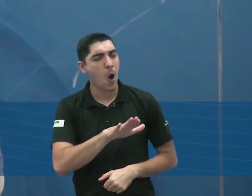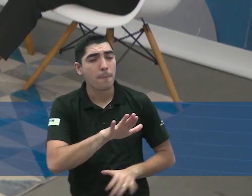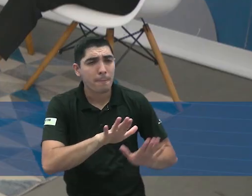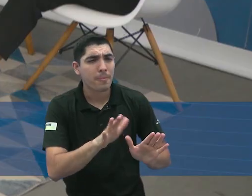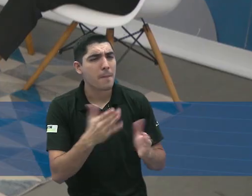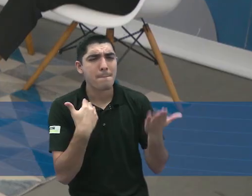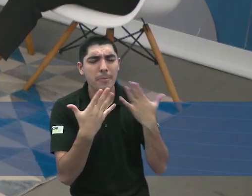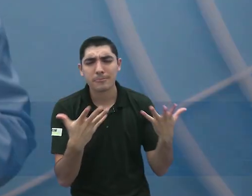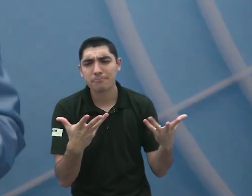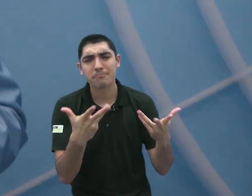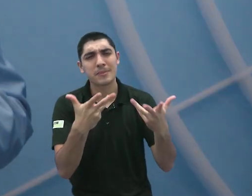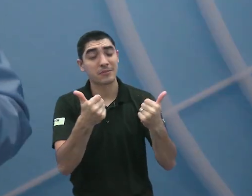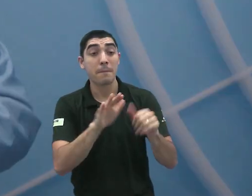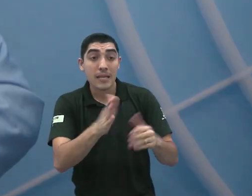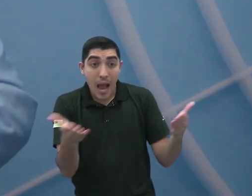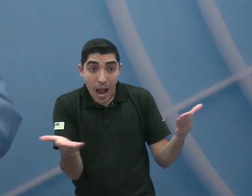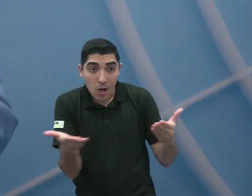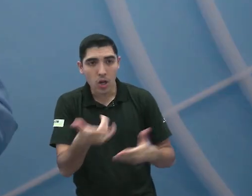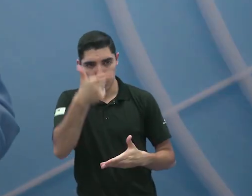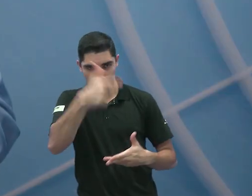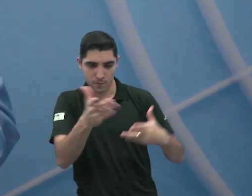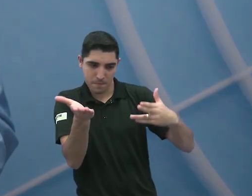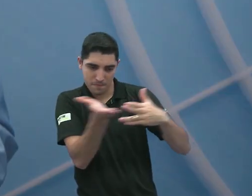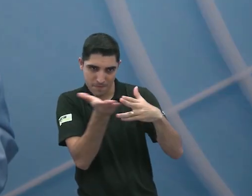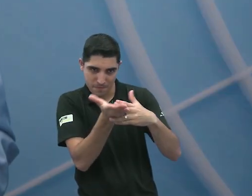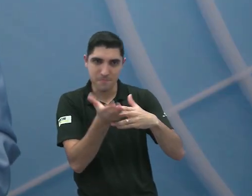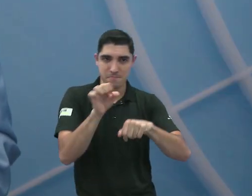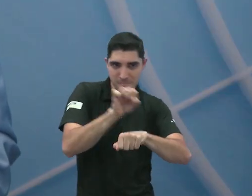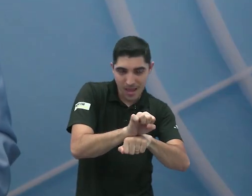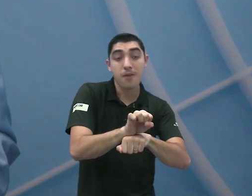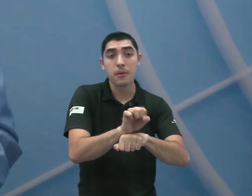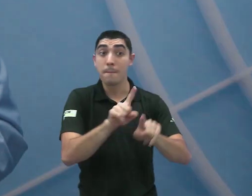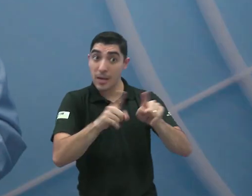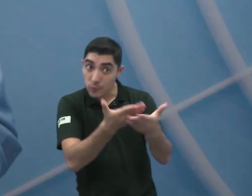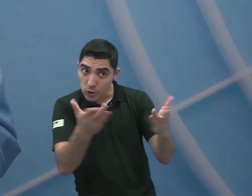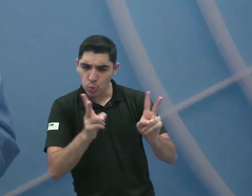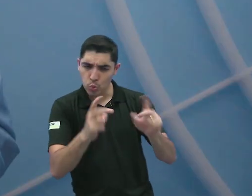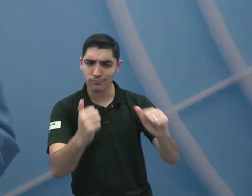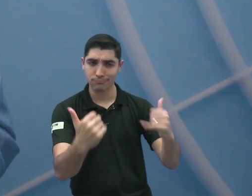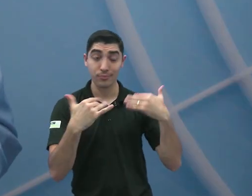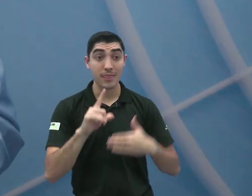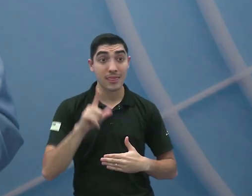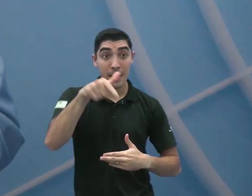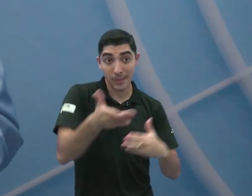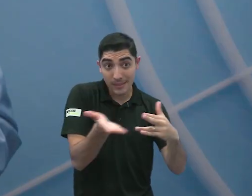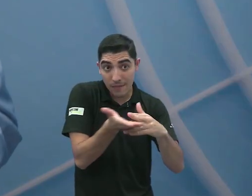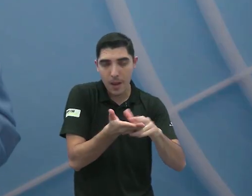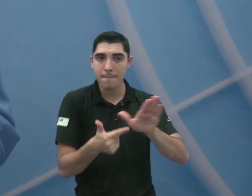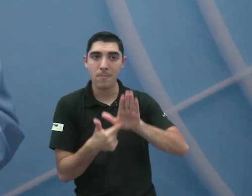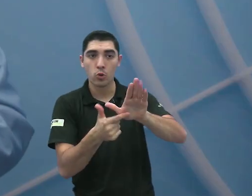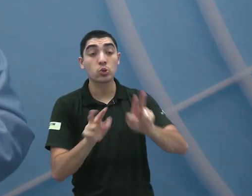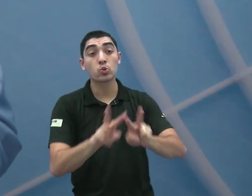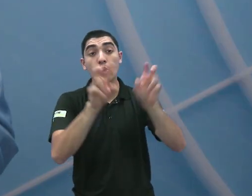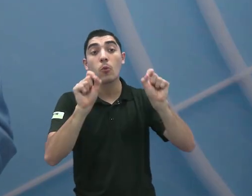gente, o papo tá ótimo, né? Tá muito bacana, mas a gente faz mais uma pausa aqui no Diálogos da Cidade, mas não sai daí. No próximo